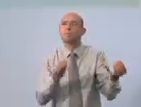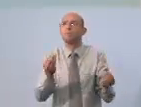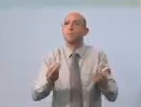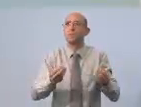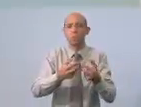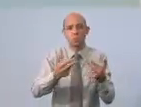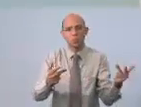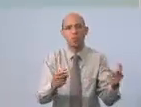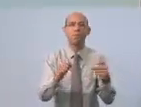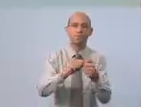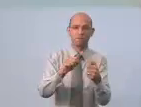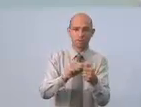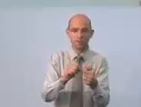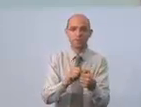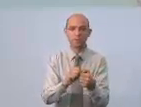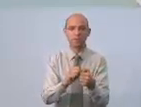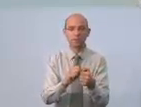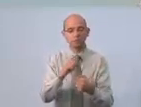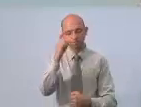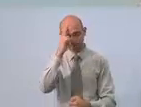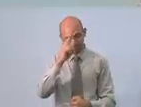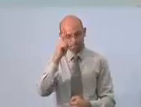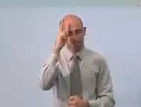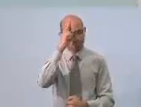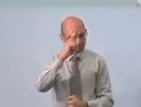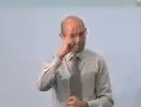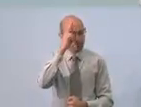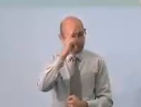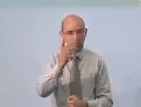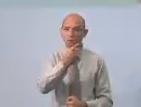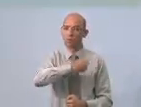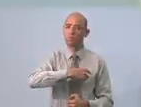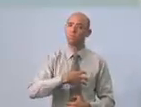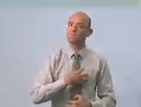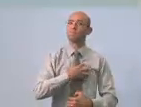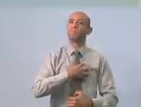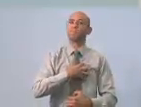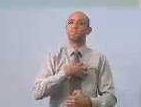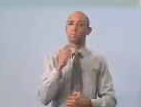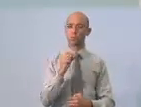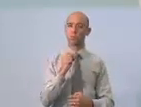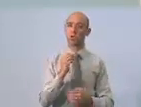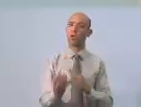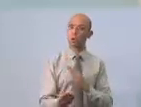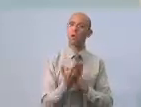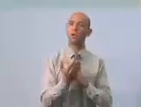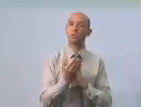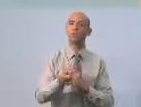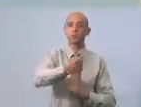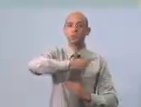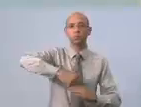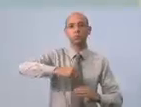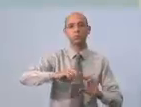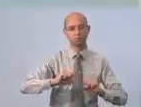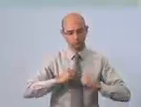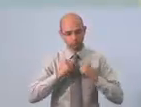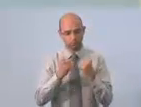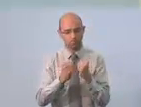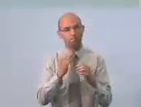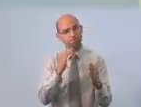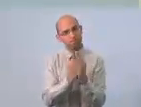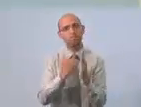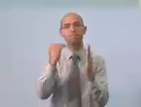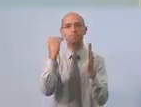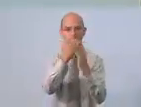coisas são feitas, e isso com certeza nos serve e, né, e contribui para que a nossa ação seja cada vez